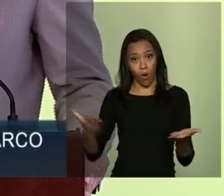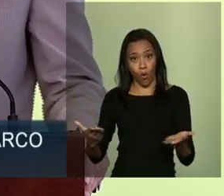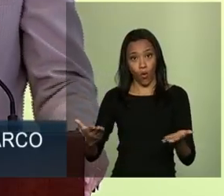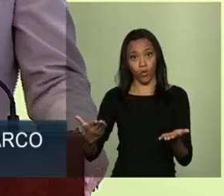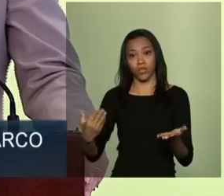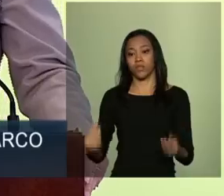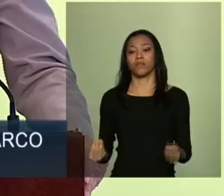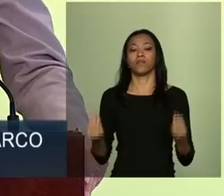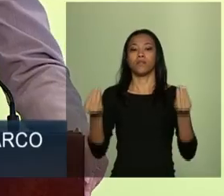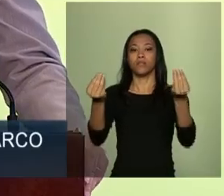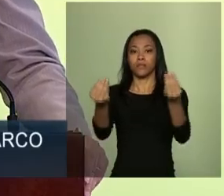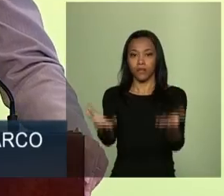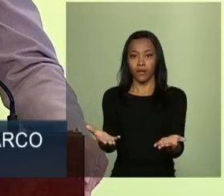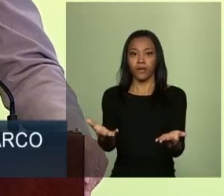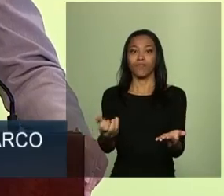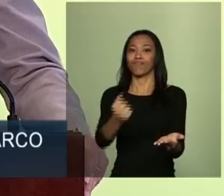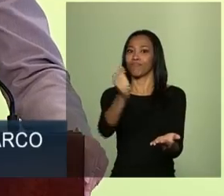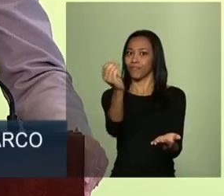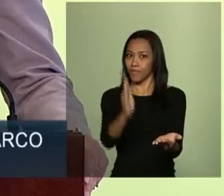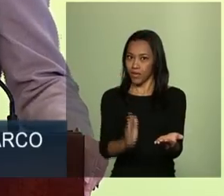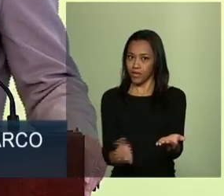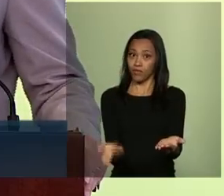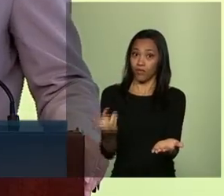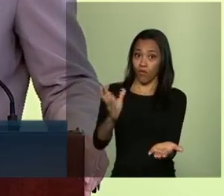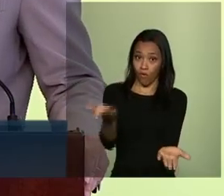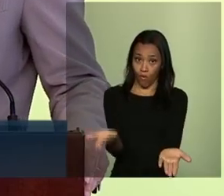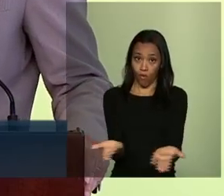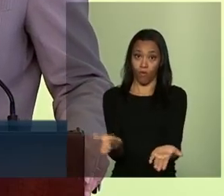Brasil na manhã de hoje